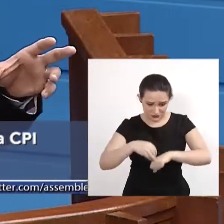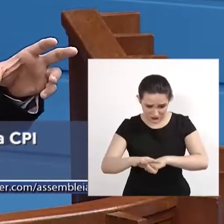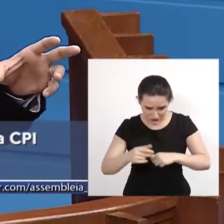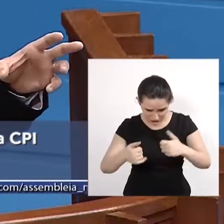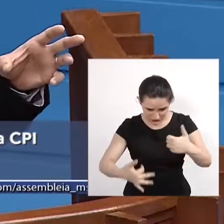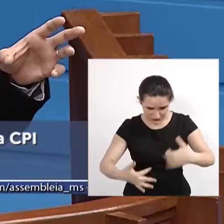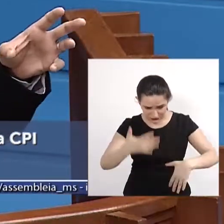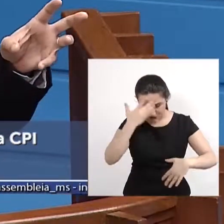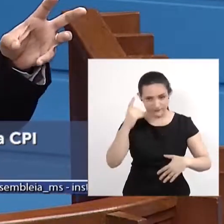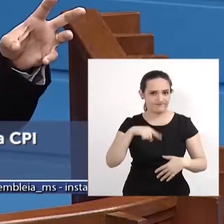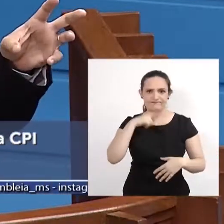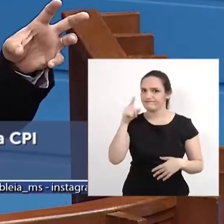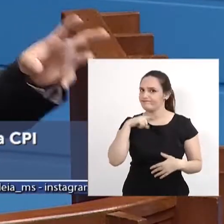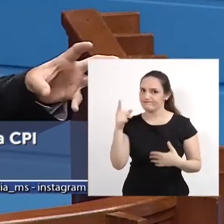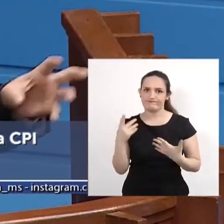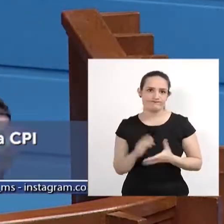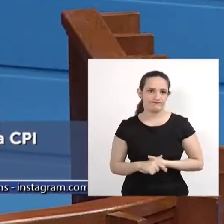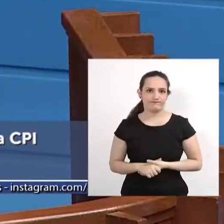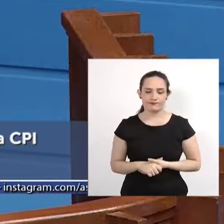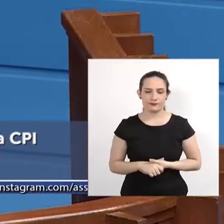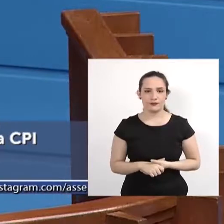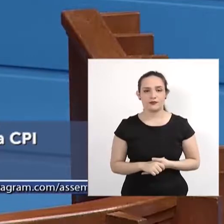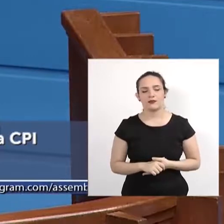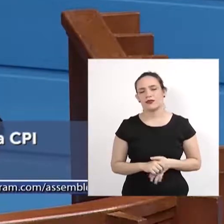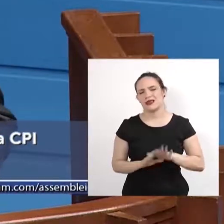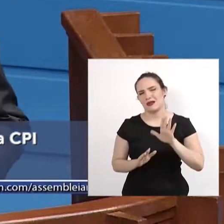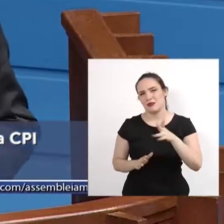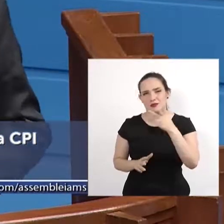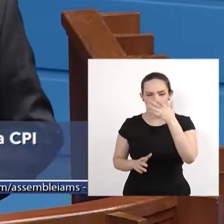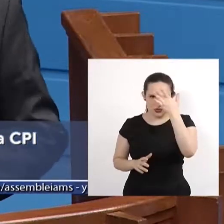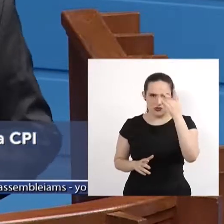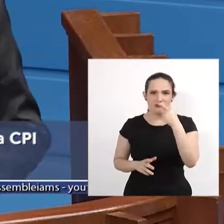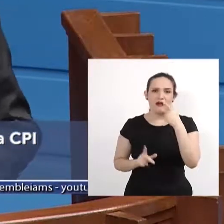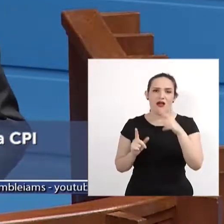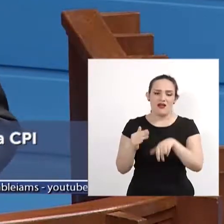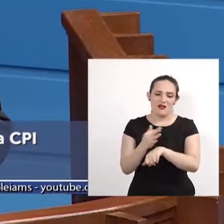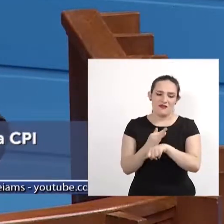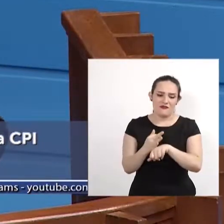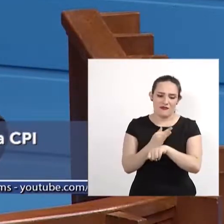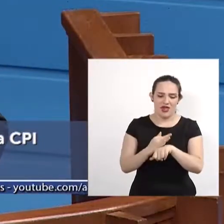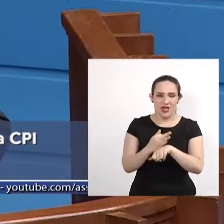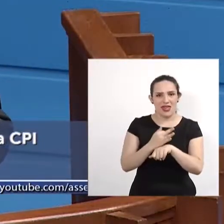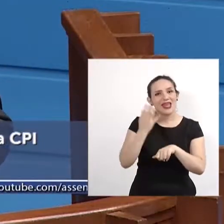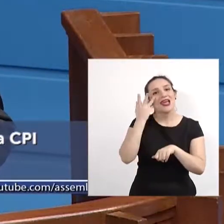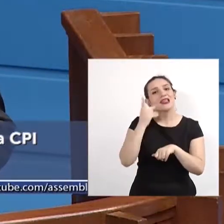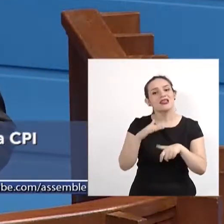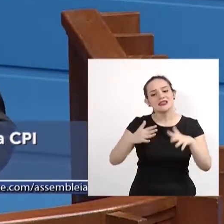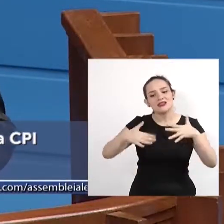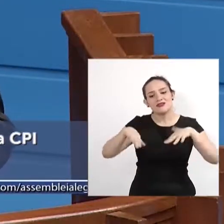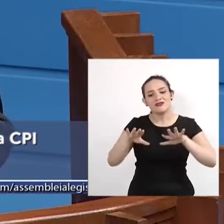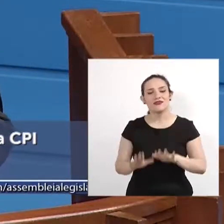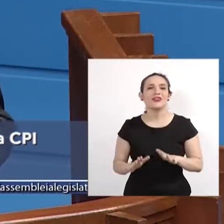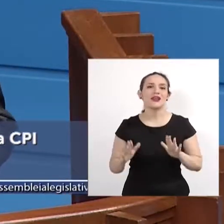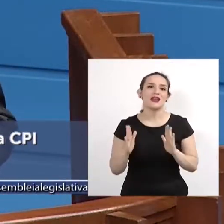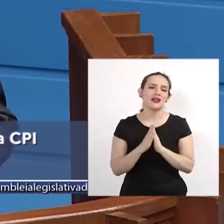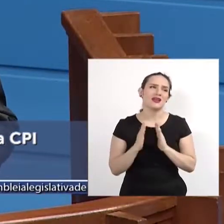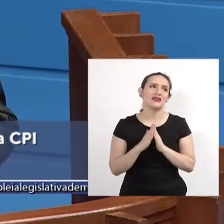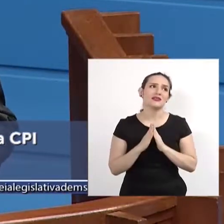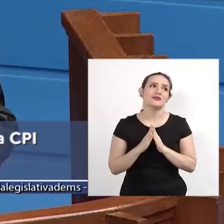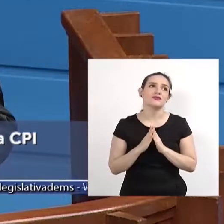A alegação de que no período de férias as crianças ficam em casa, as pessoas ficam em casa e gastam mais